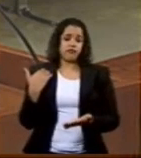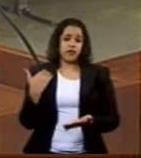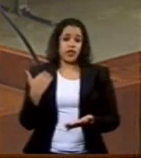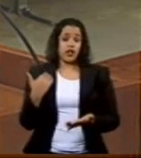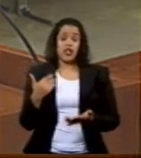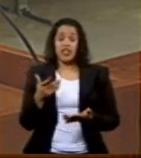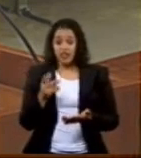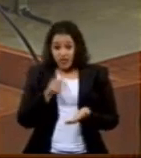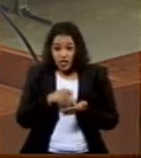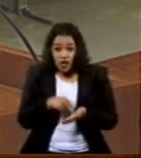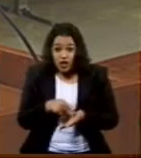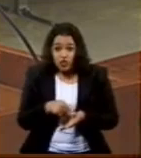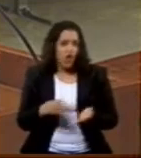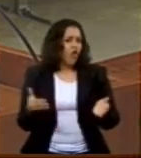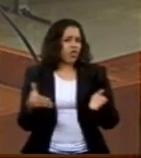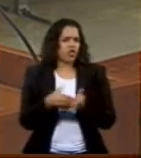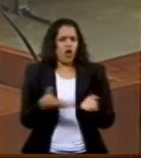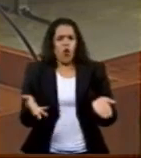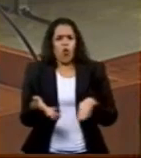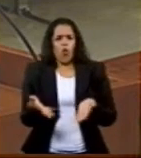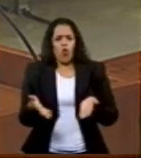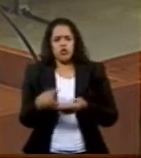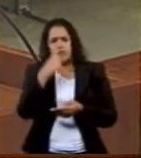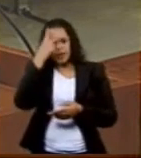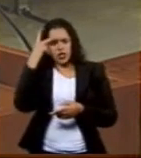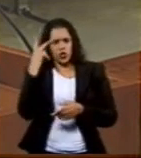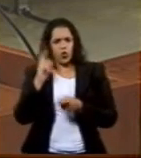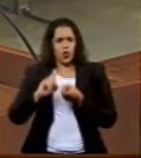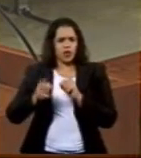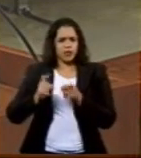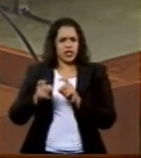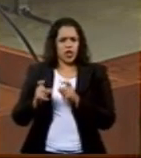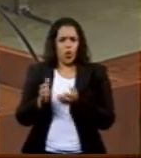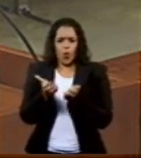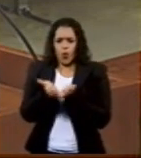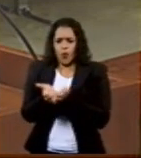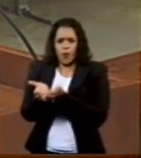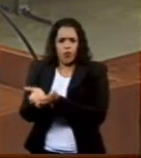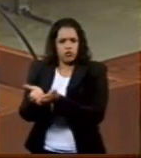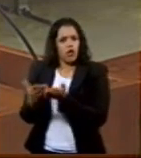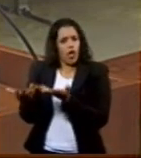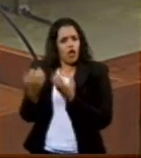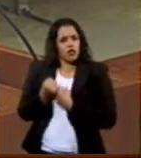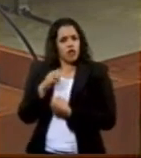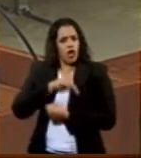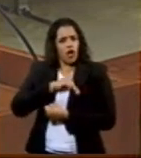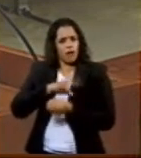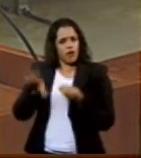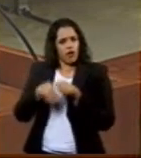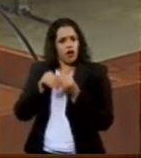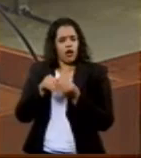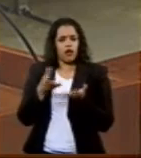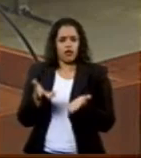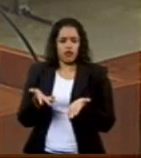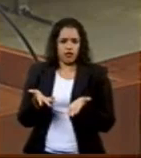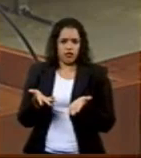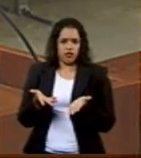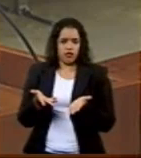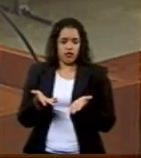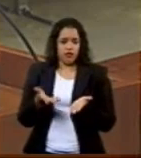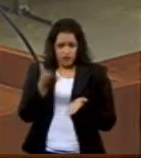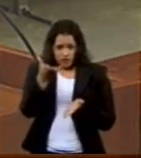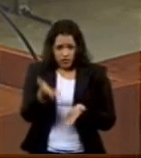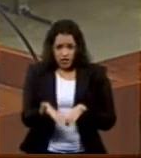houve revogação, que até hoje os funcionários da administração dos portos recebem referido adicional, ilustríssimo